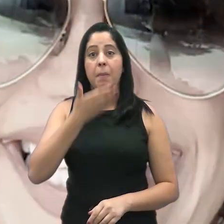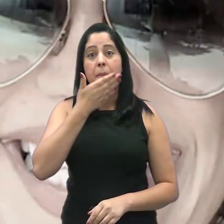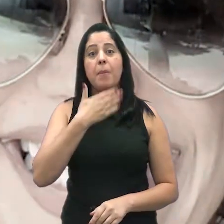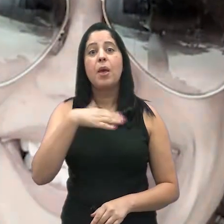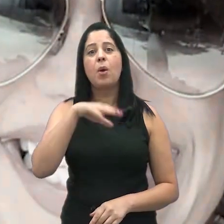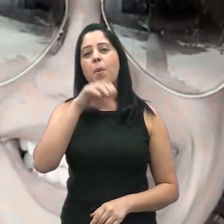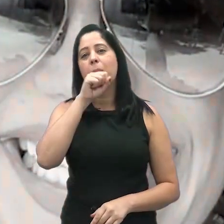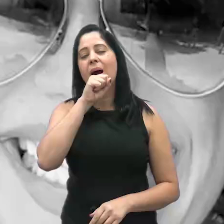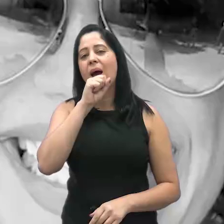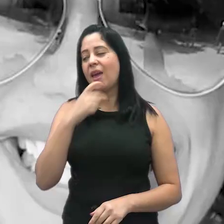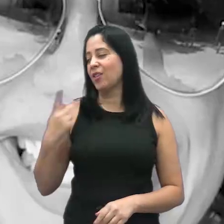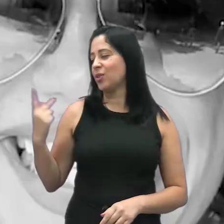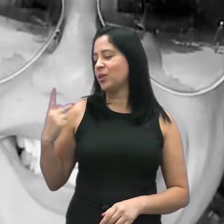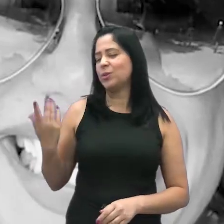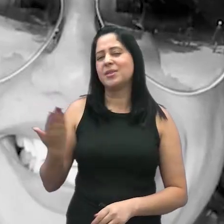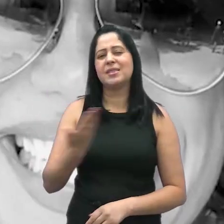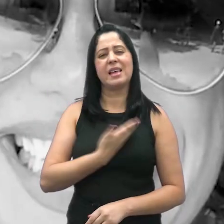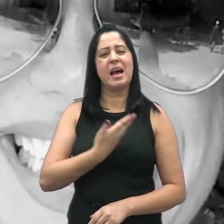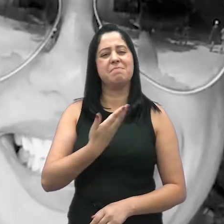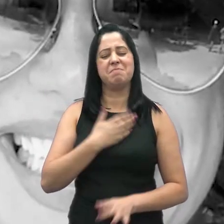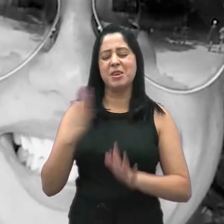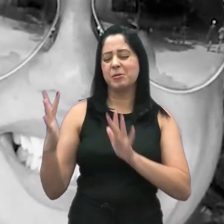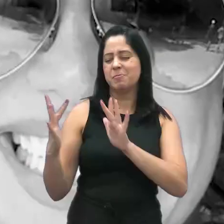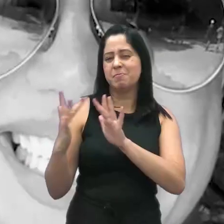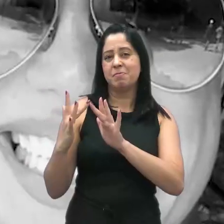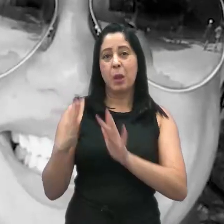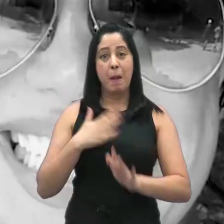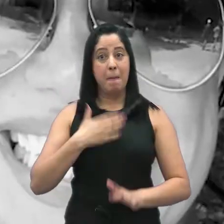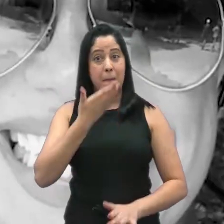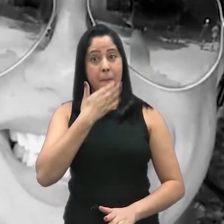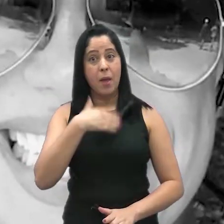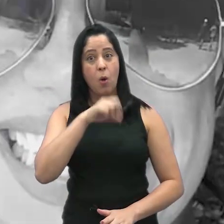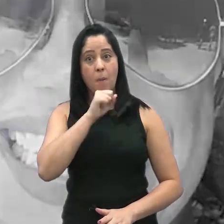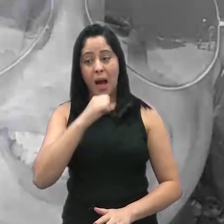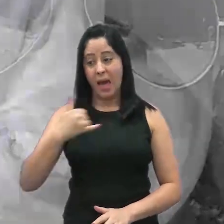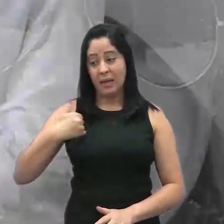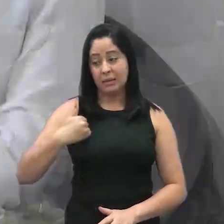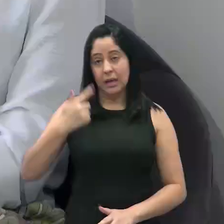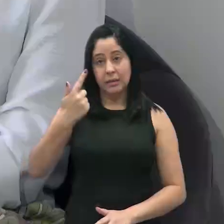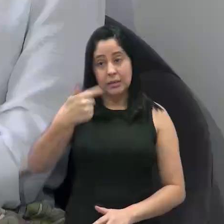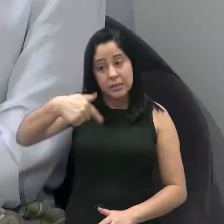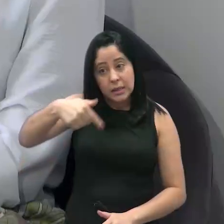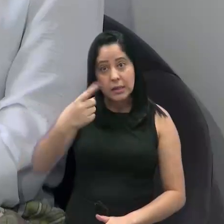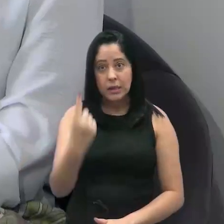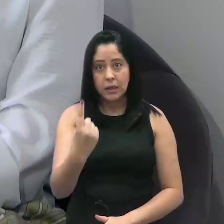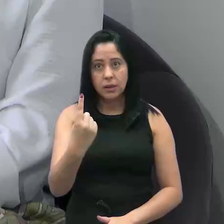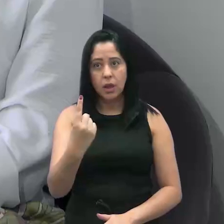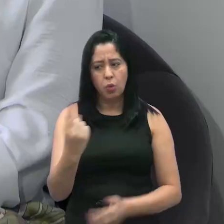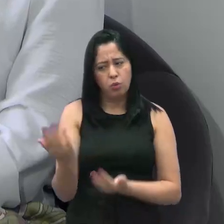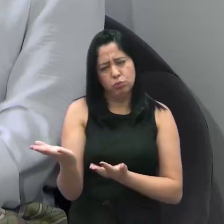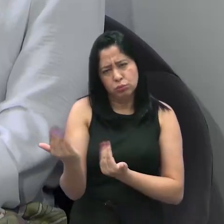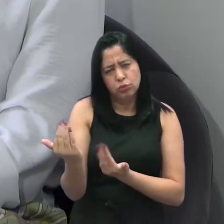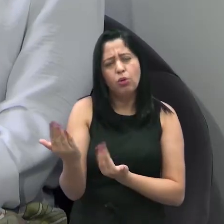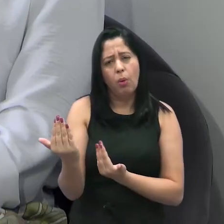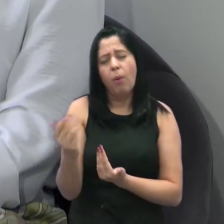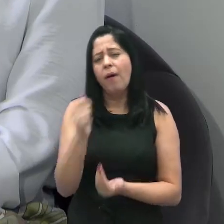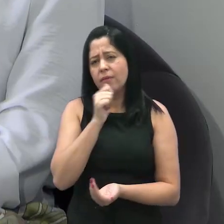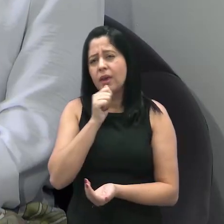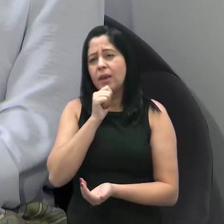além do meu pai, era meu melhor amigo. Meu pai era super ativo, ele tinha 71 anos, novo.